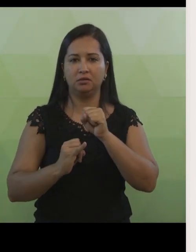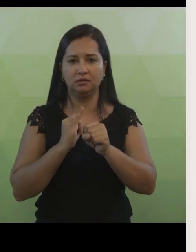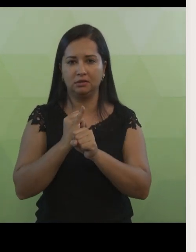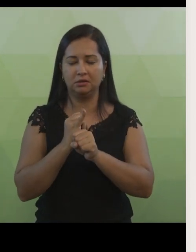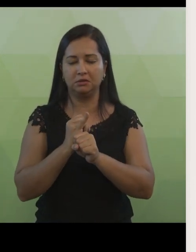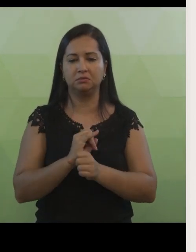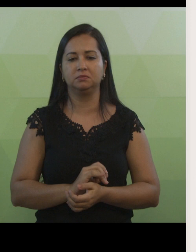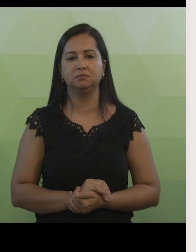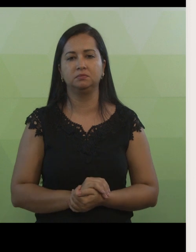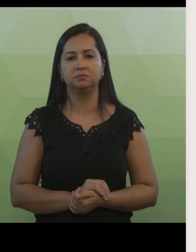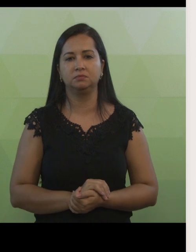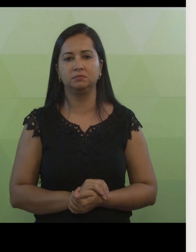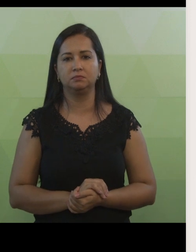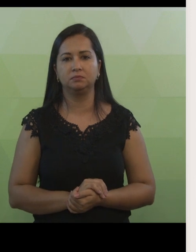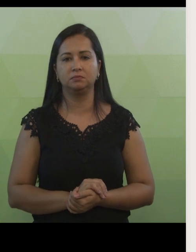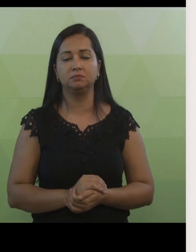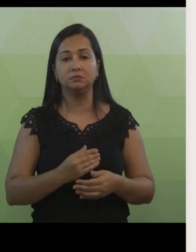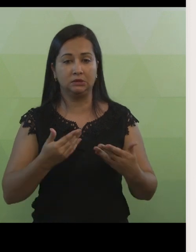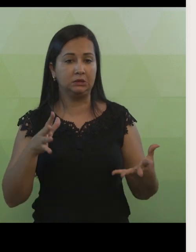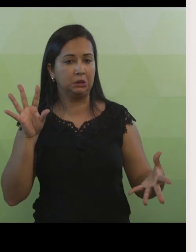externos, oriundos da internet.